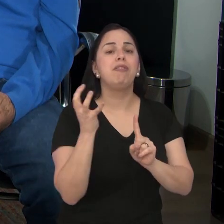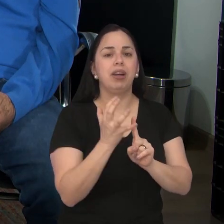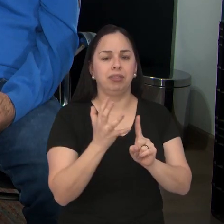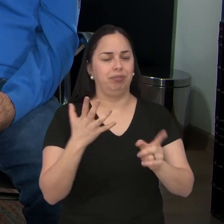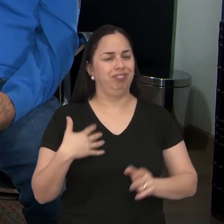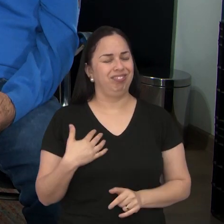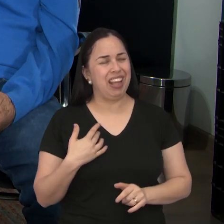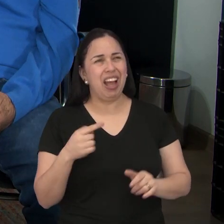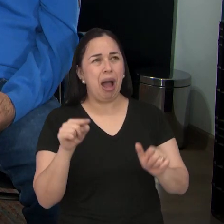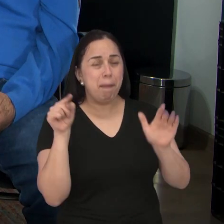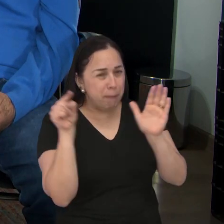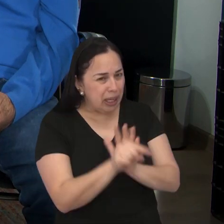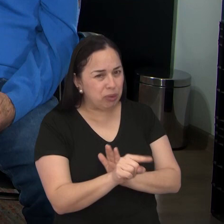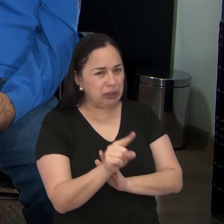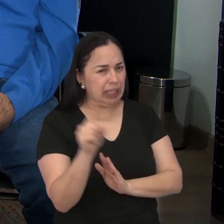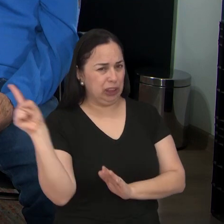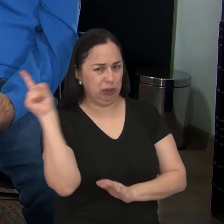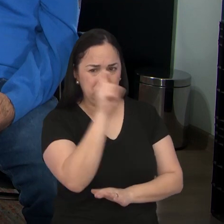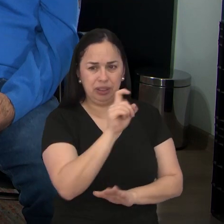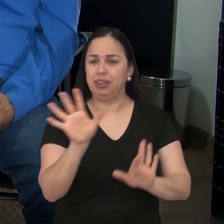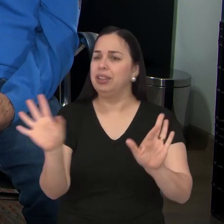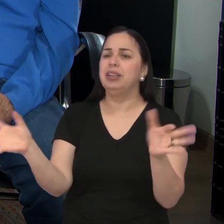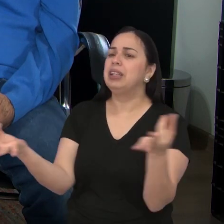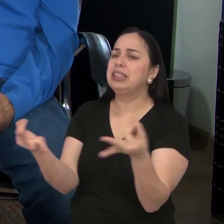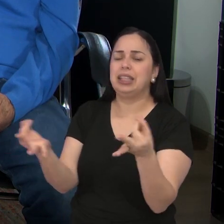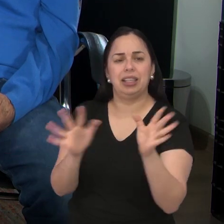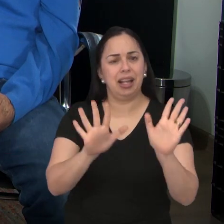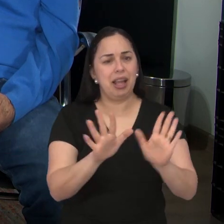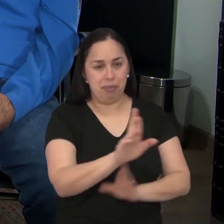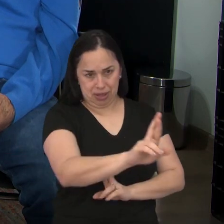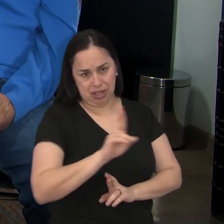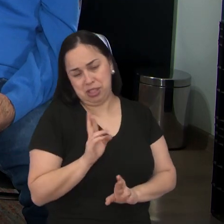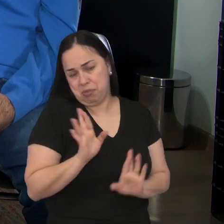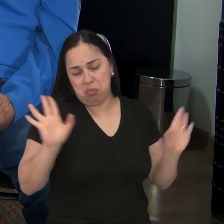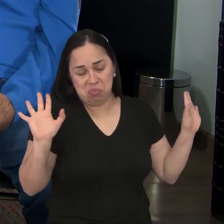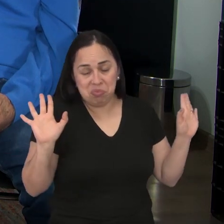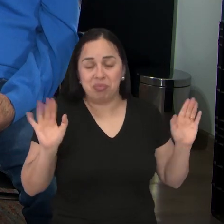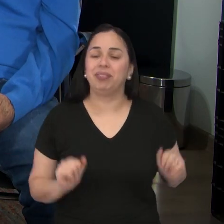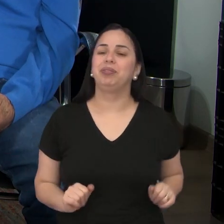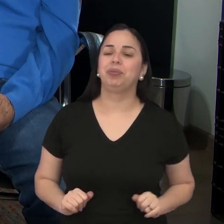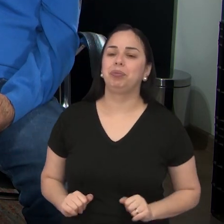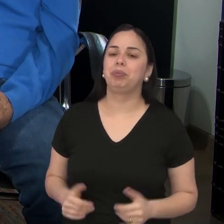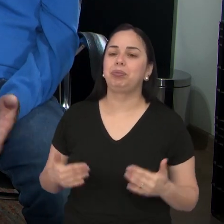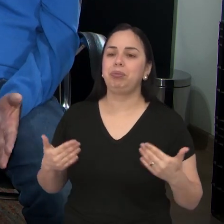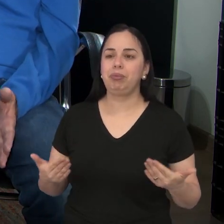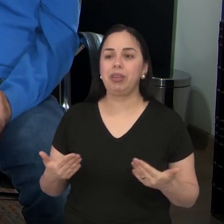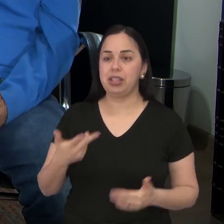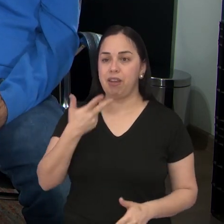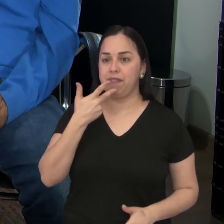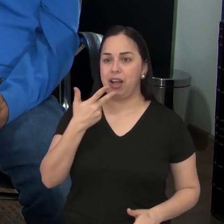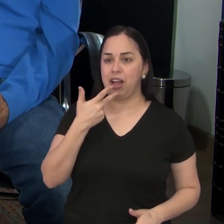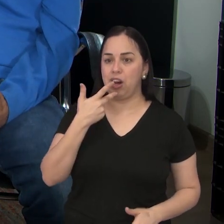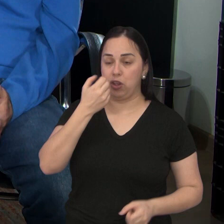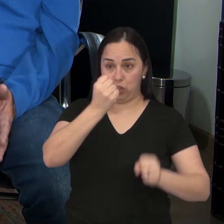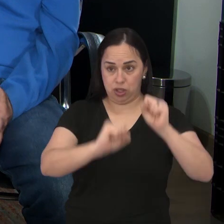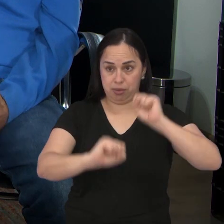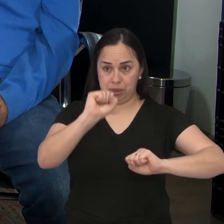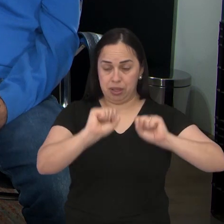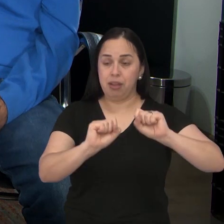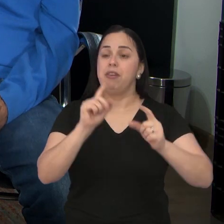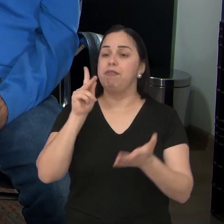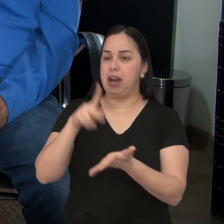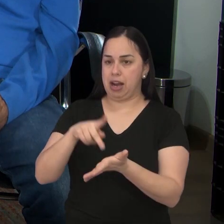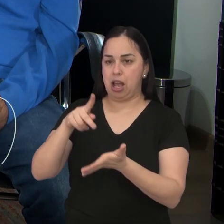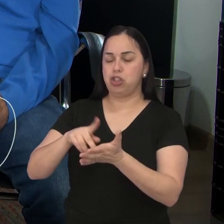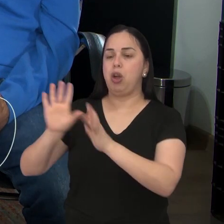nem formular essa pergunta. Está muito bem formulada. A resposta vem com você. Bom, você falou da questão da indústria, de fato, eu